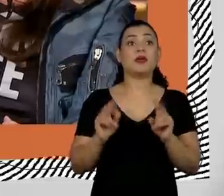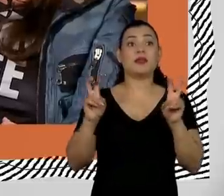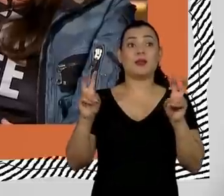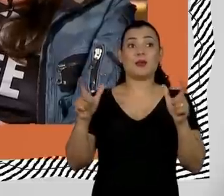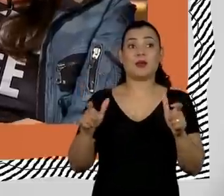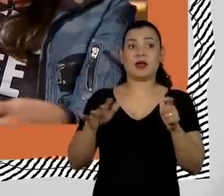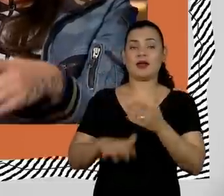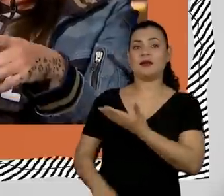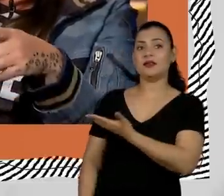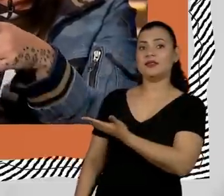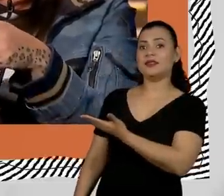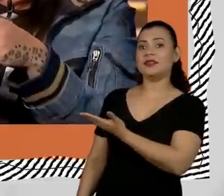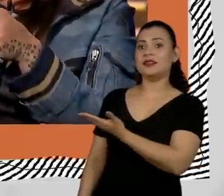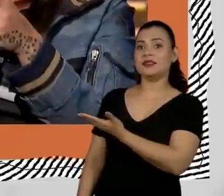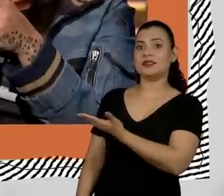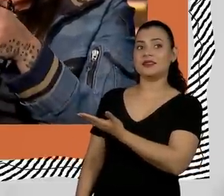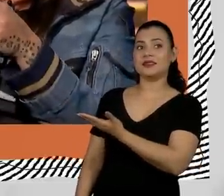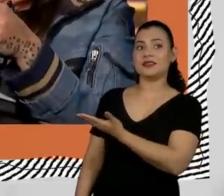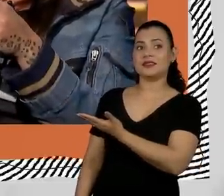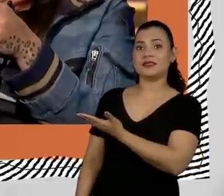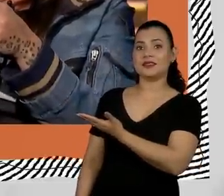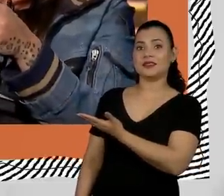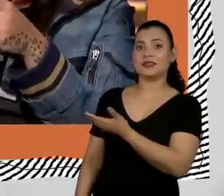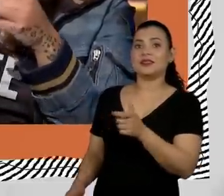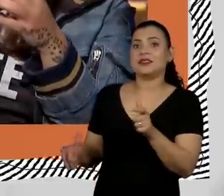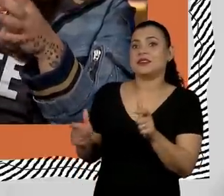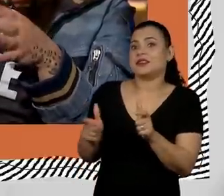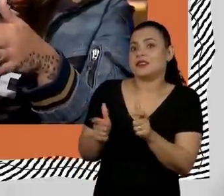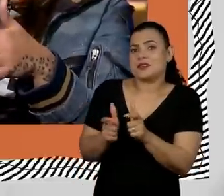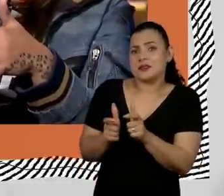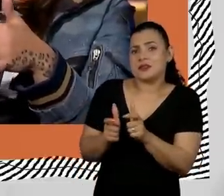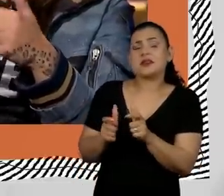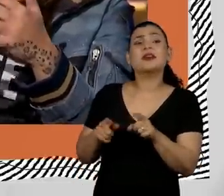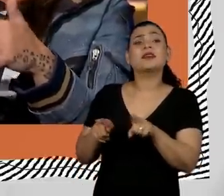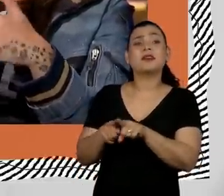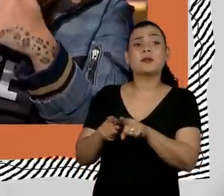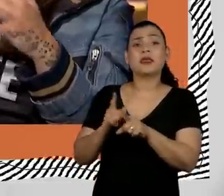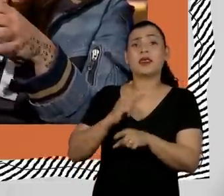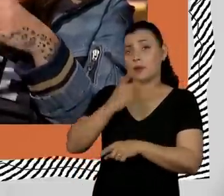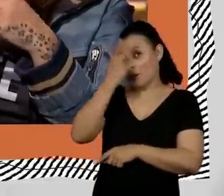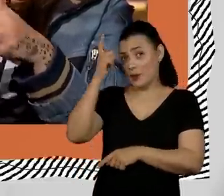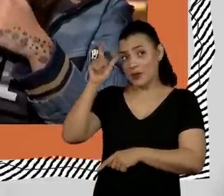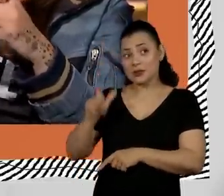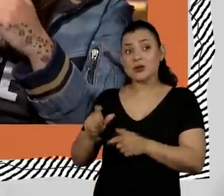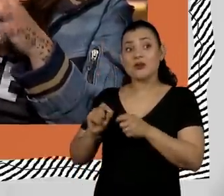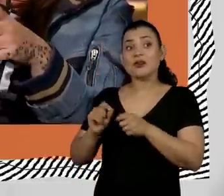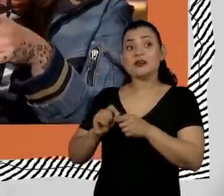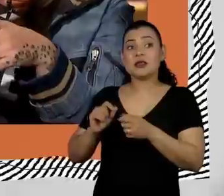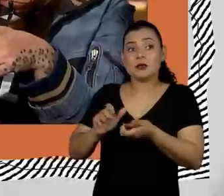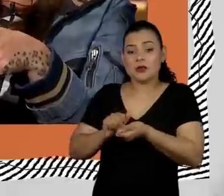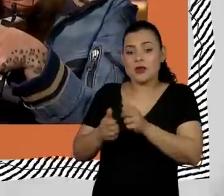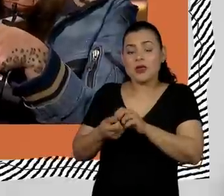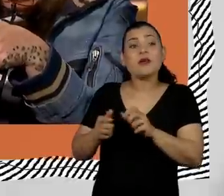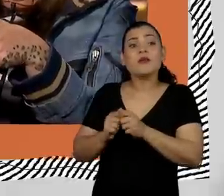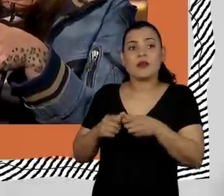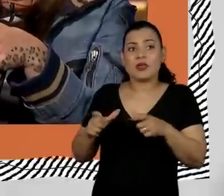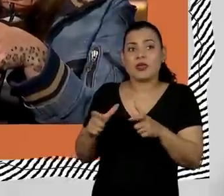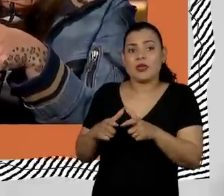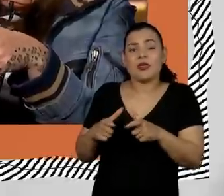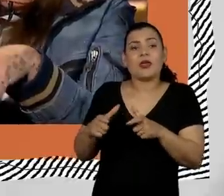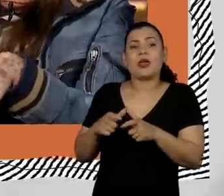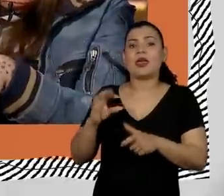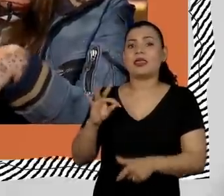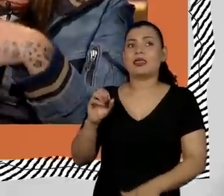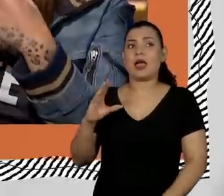é uma portinha de dois por dois que vai ter uma pessoa fazendo tacos são mini